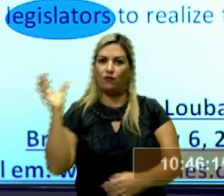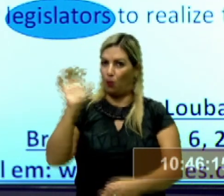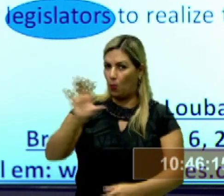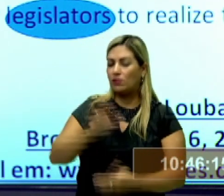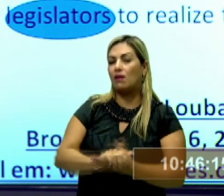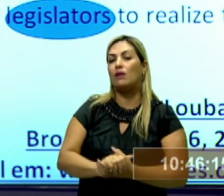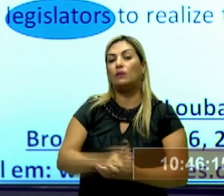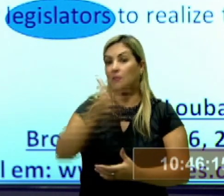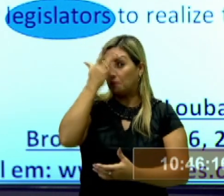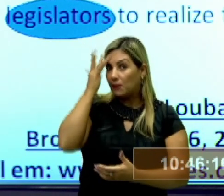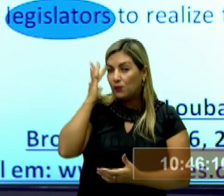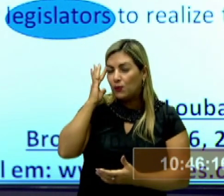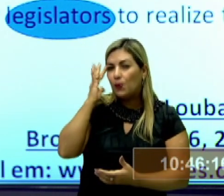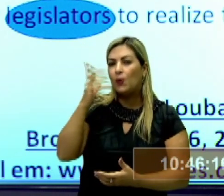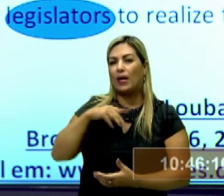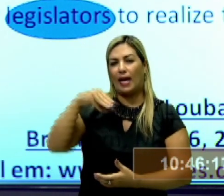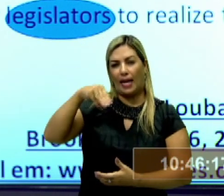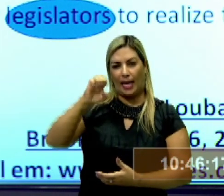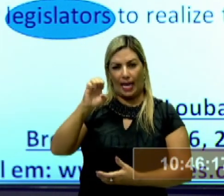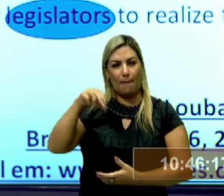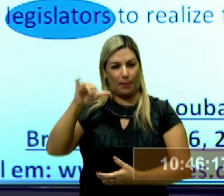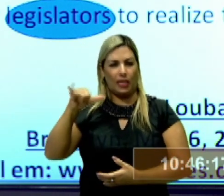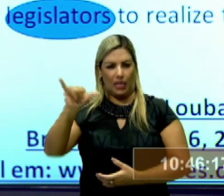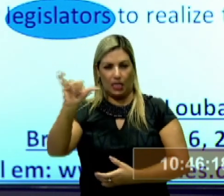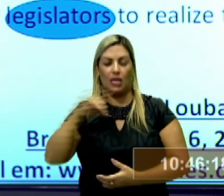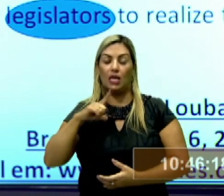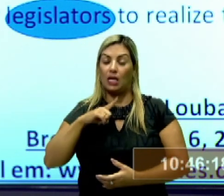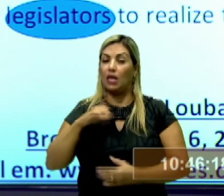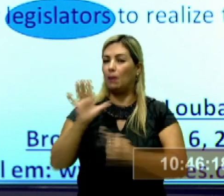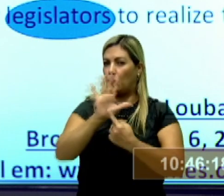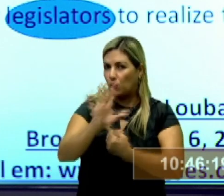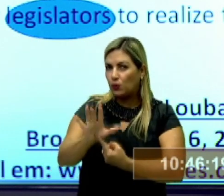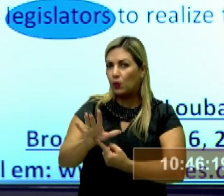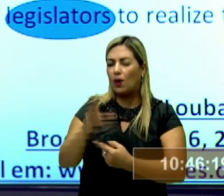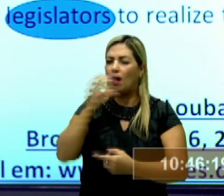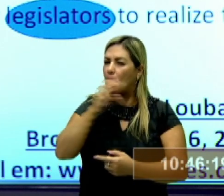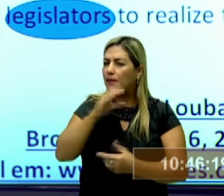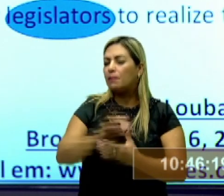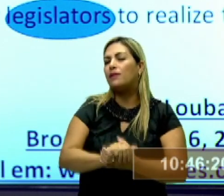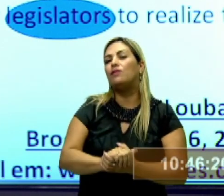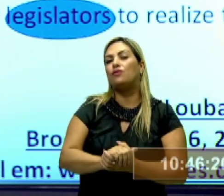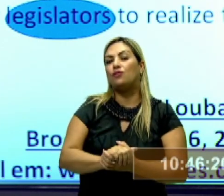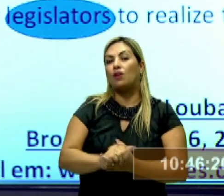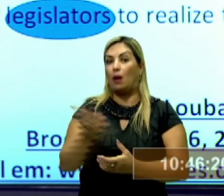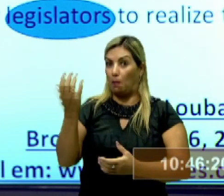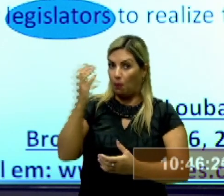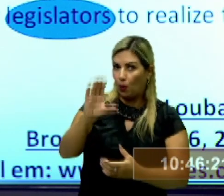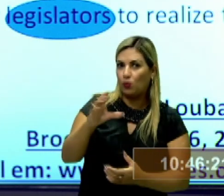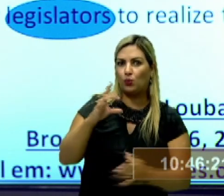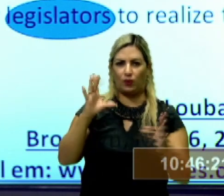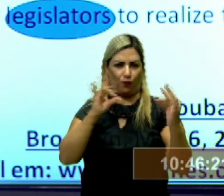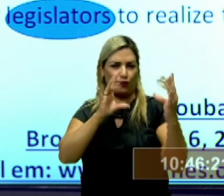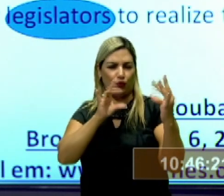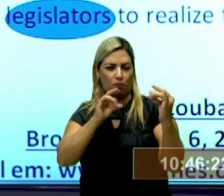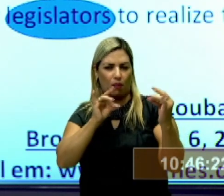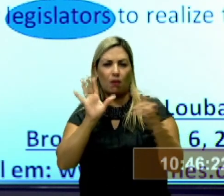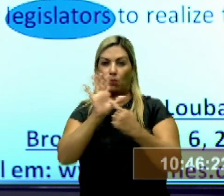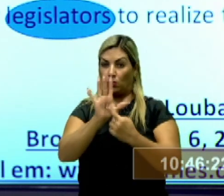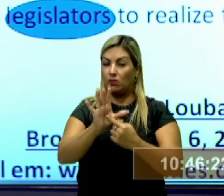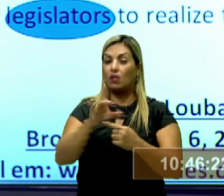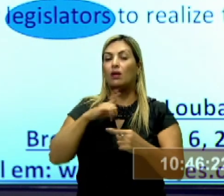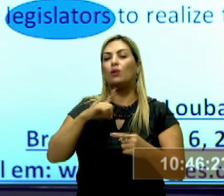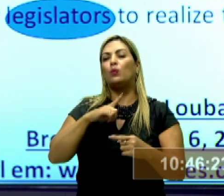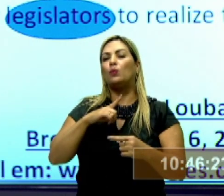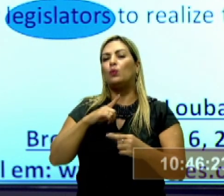E essa pessoa, a Emily Louboutin, ela imediatamente repostou, deu um feedback a respeito da